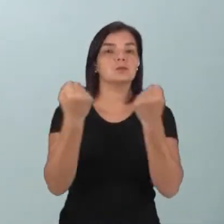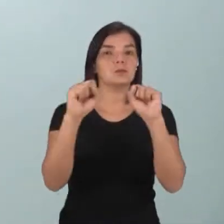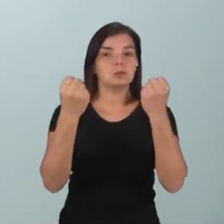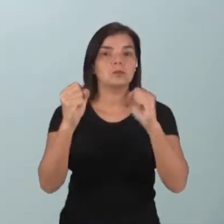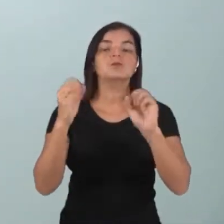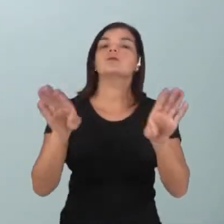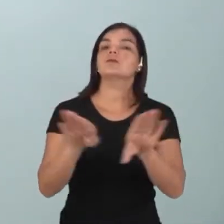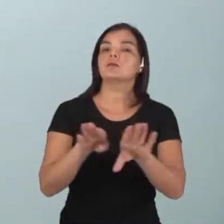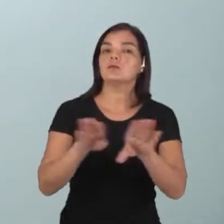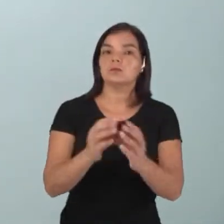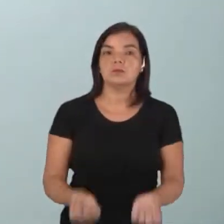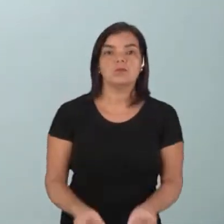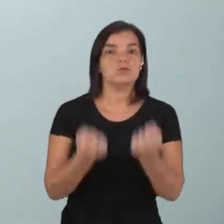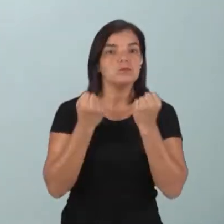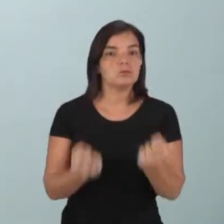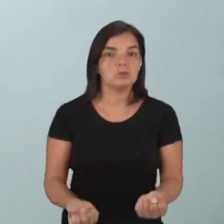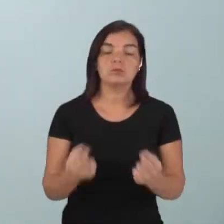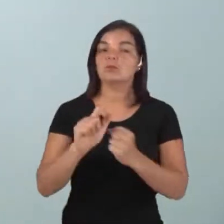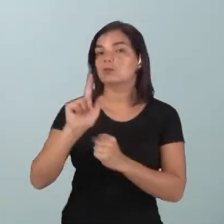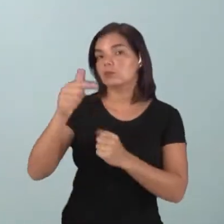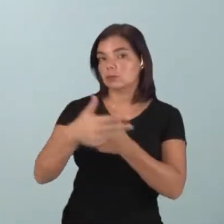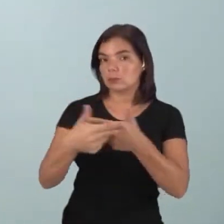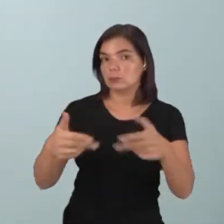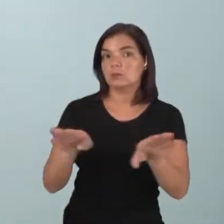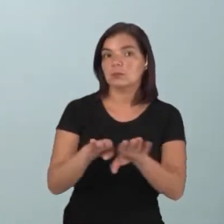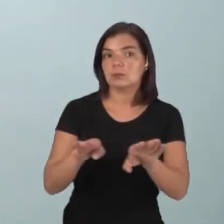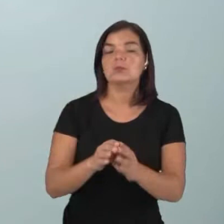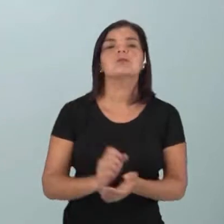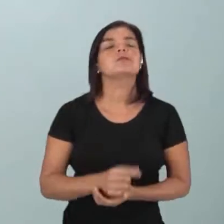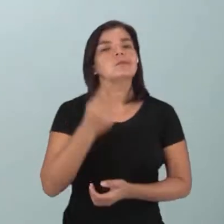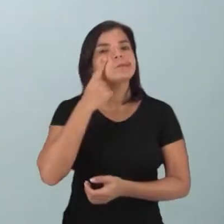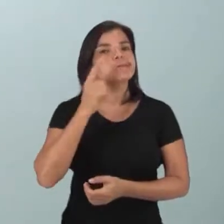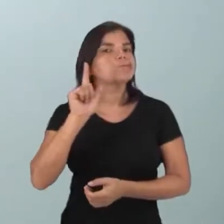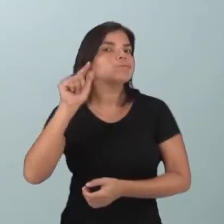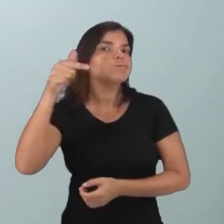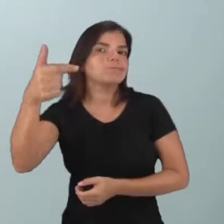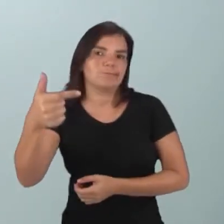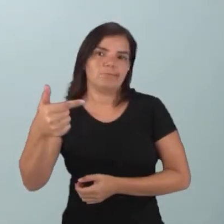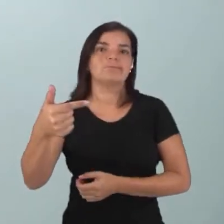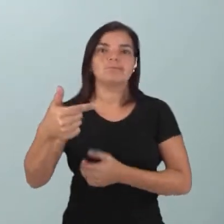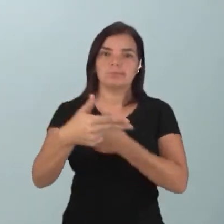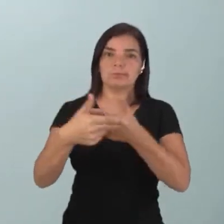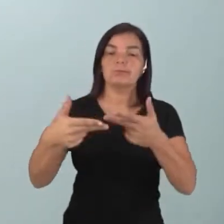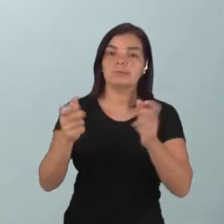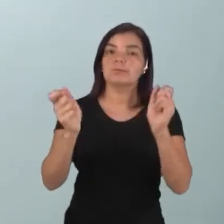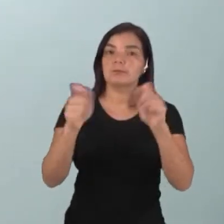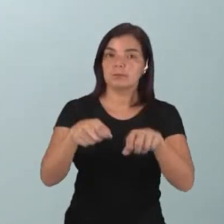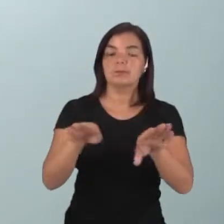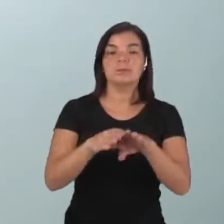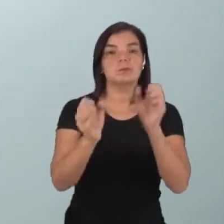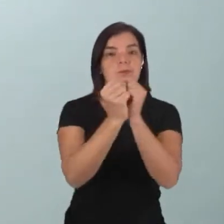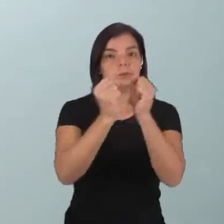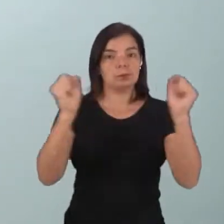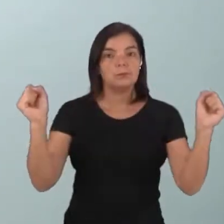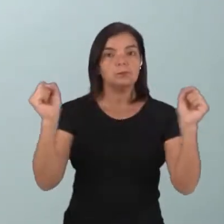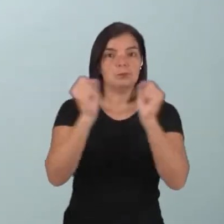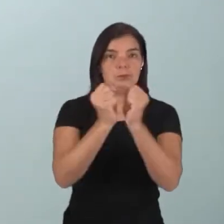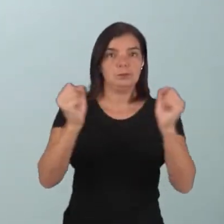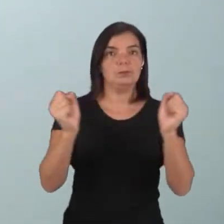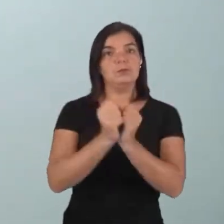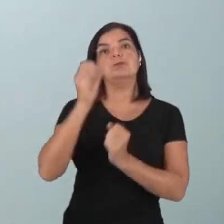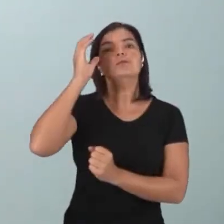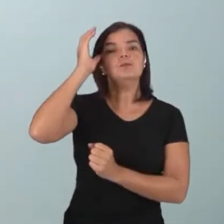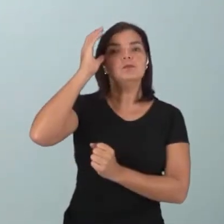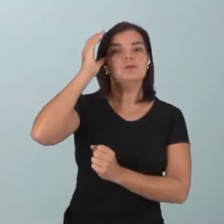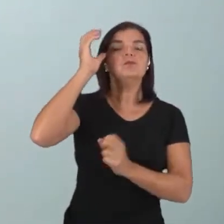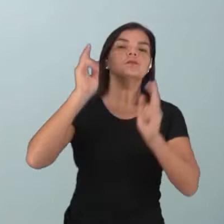Musculação, levantamento de peso, essas coisas. Então elas procuraram outras alternativas, que são essas ginásticas de